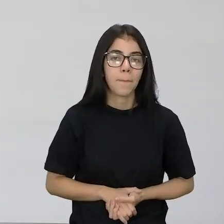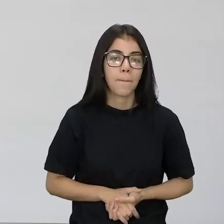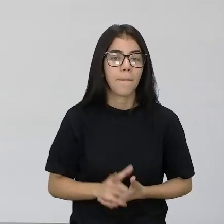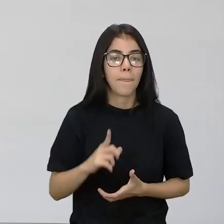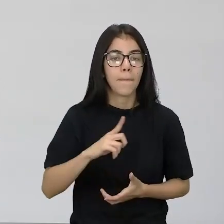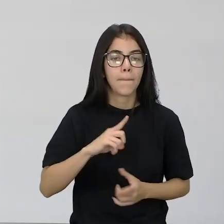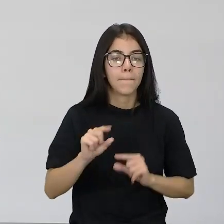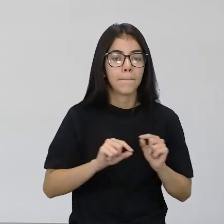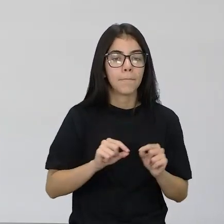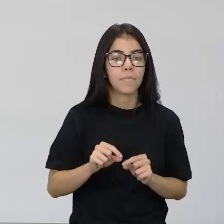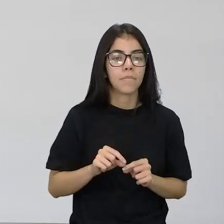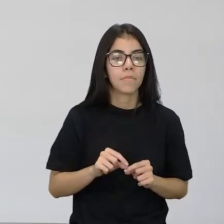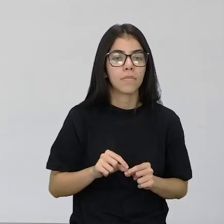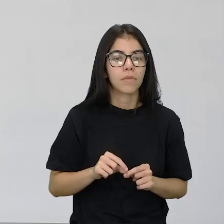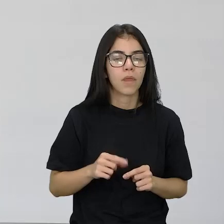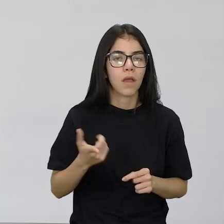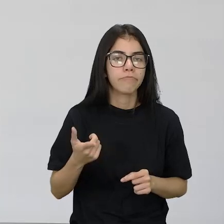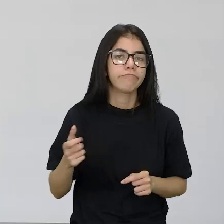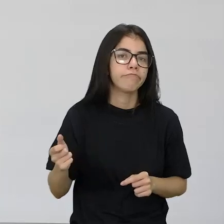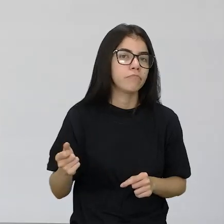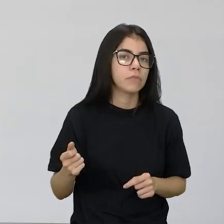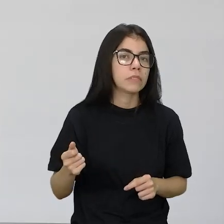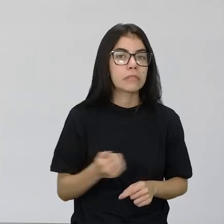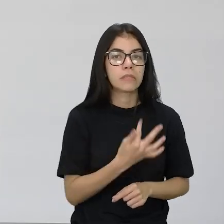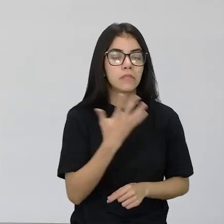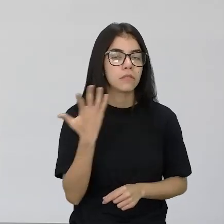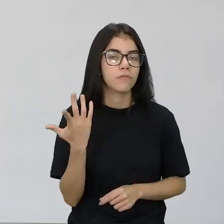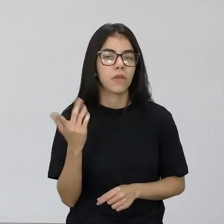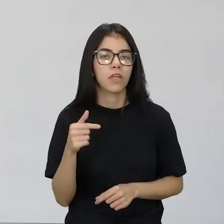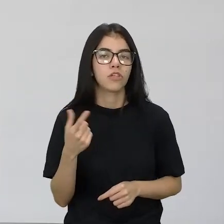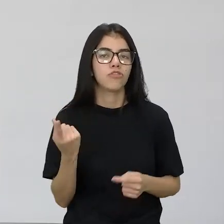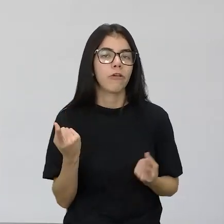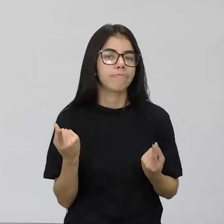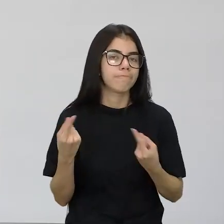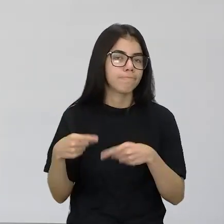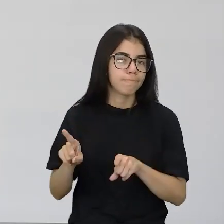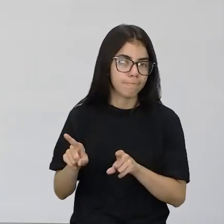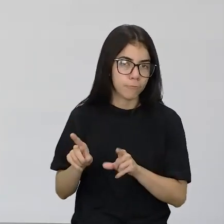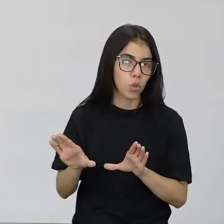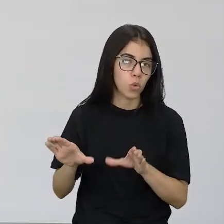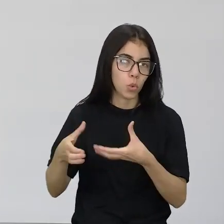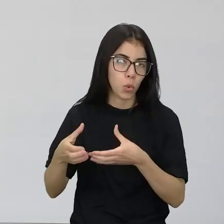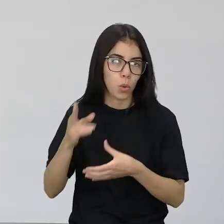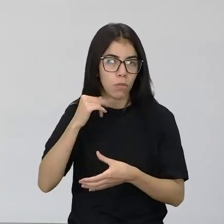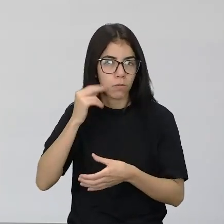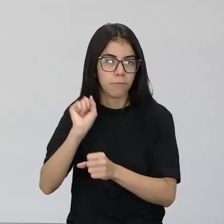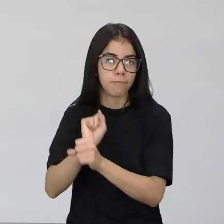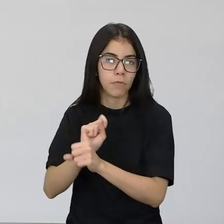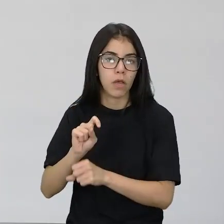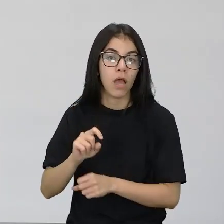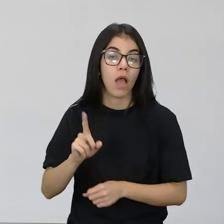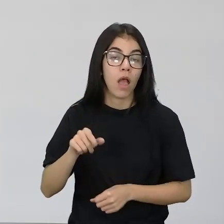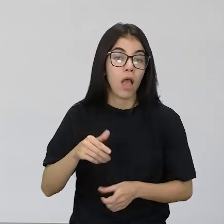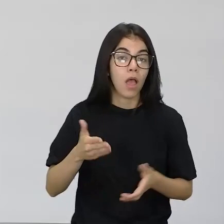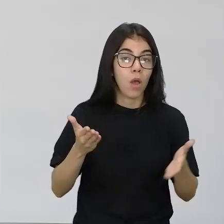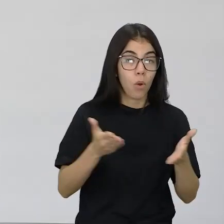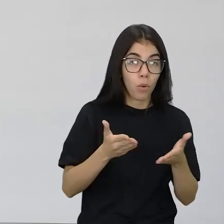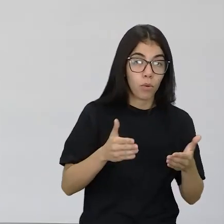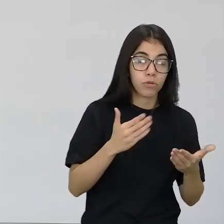existe vários tipos de ataque a esses quilombos. E essa aula nada mais é do que a gente pensar a